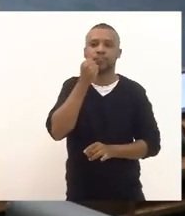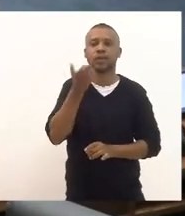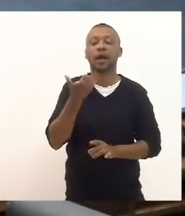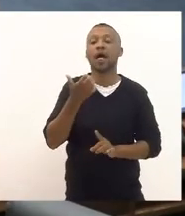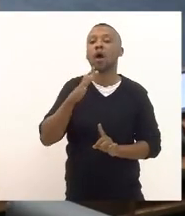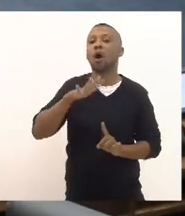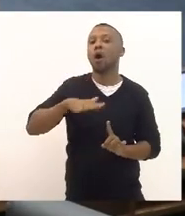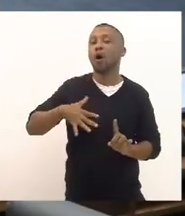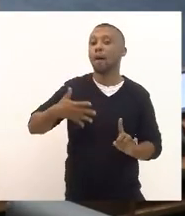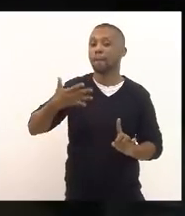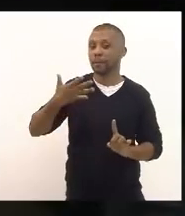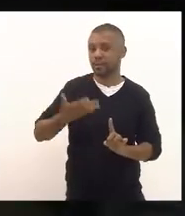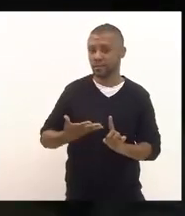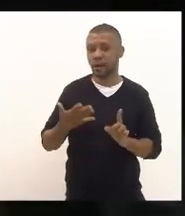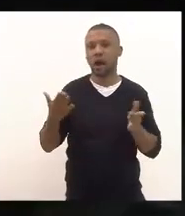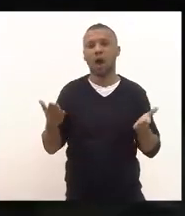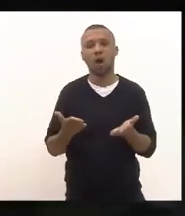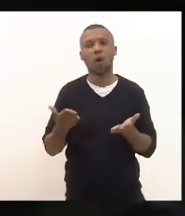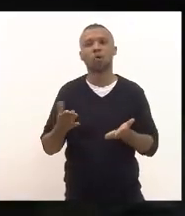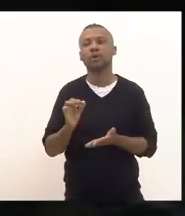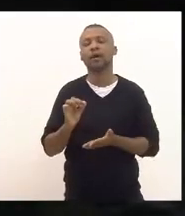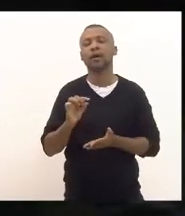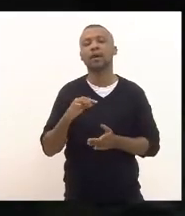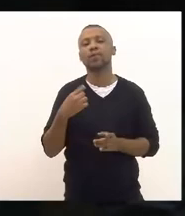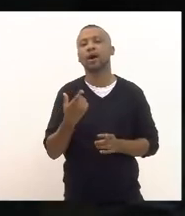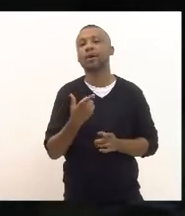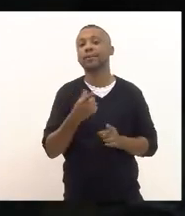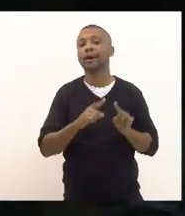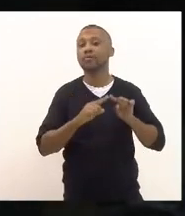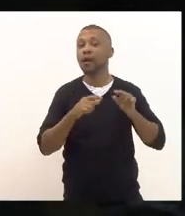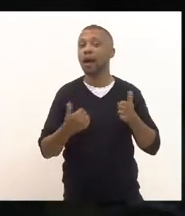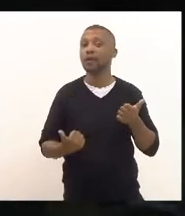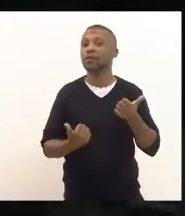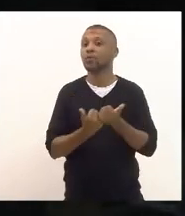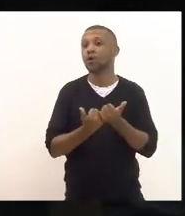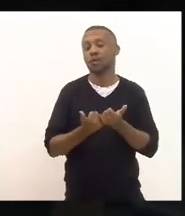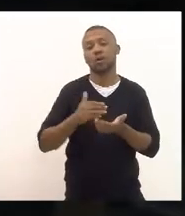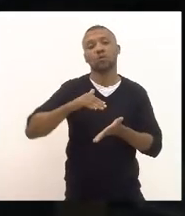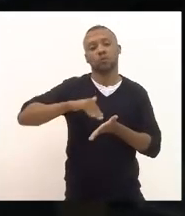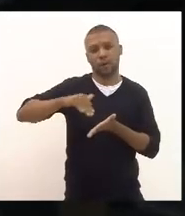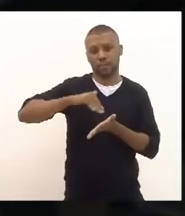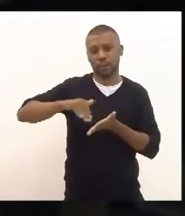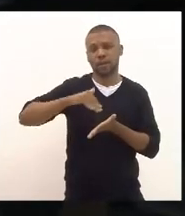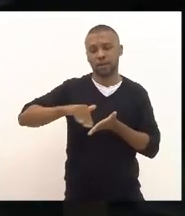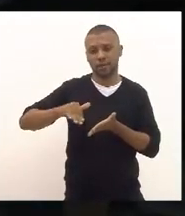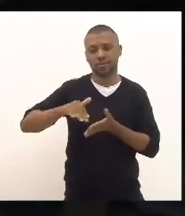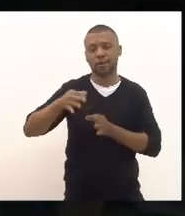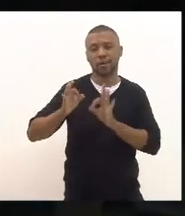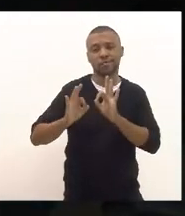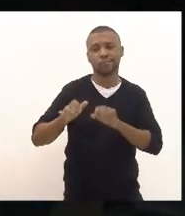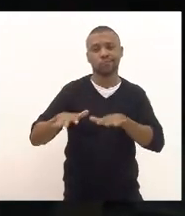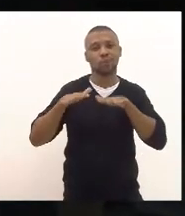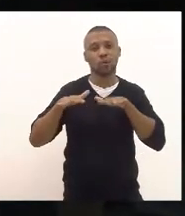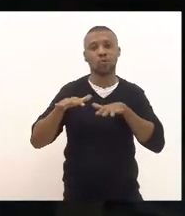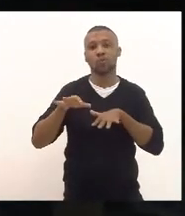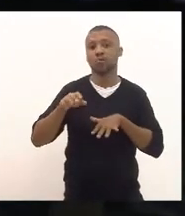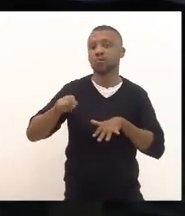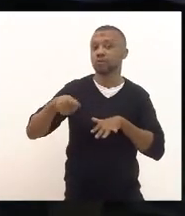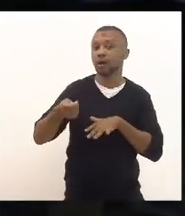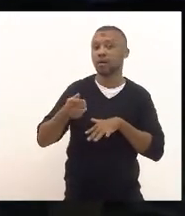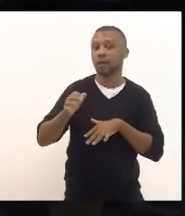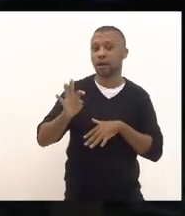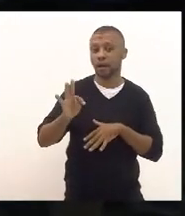homenagear a nossa assessora assessora do meu gabinete que faz o plenário a Thaisa